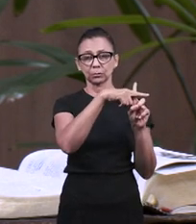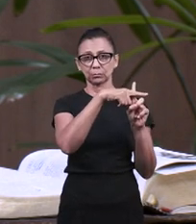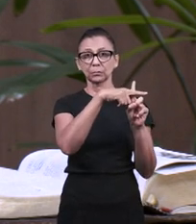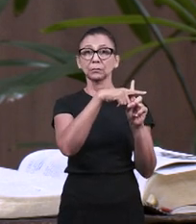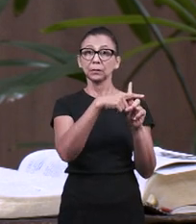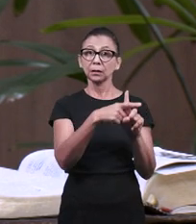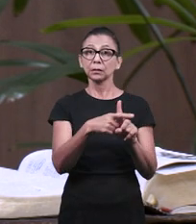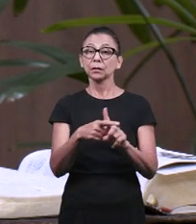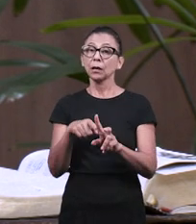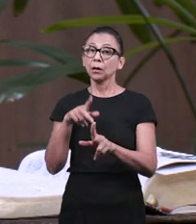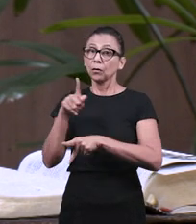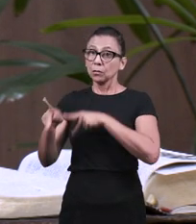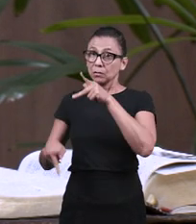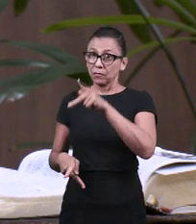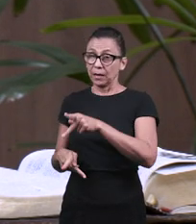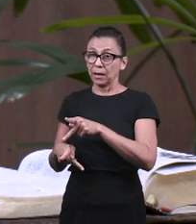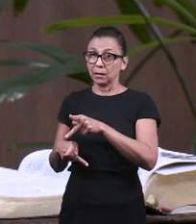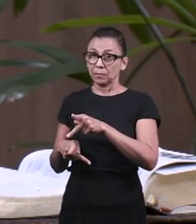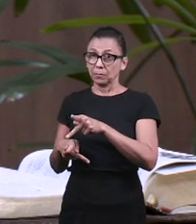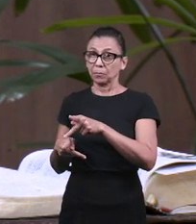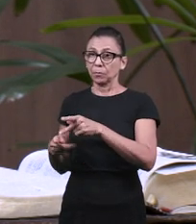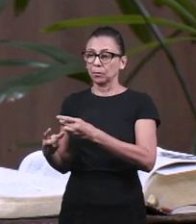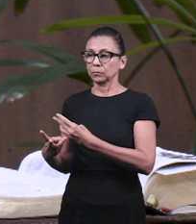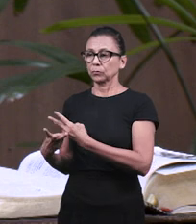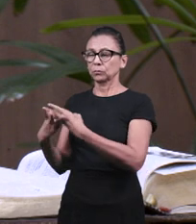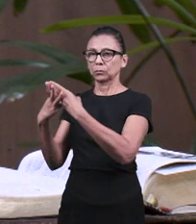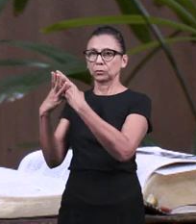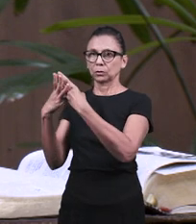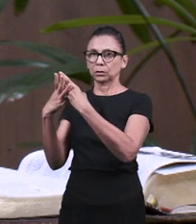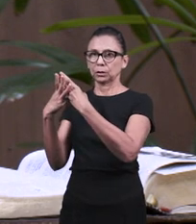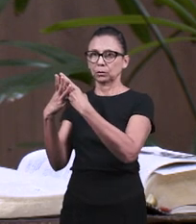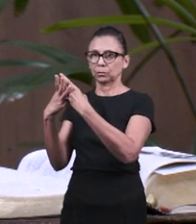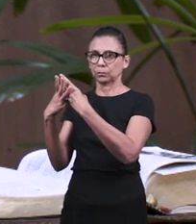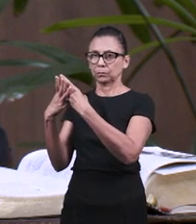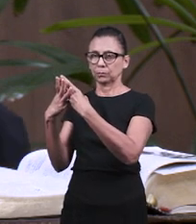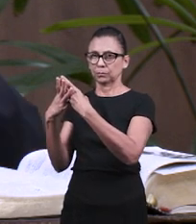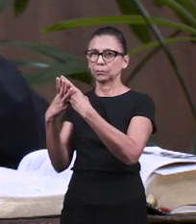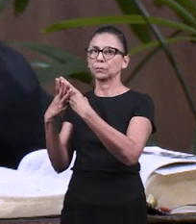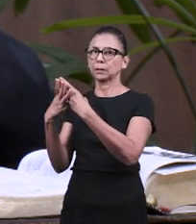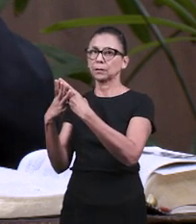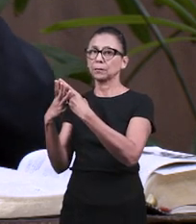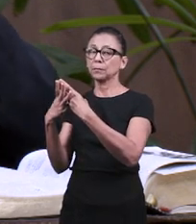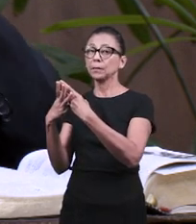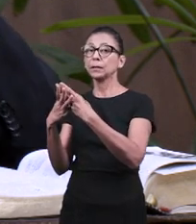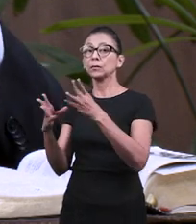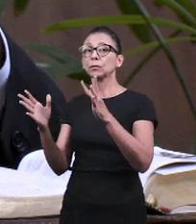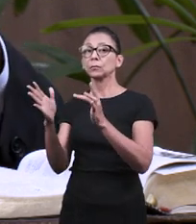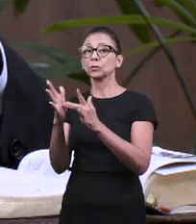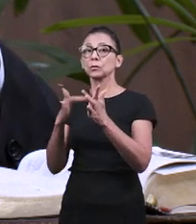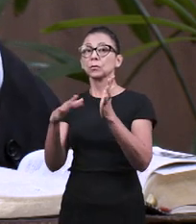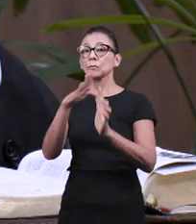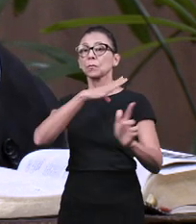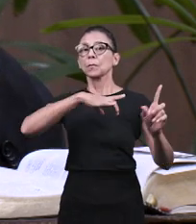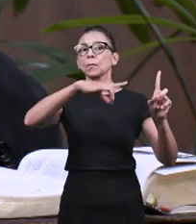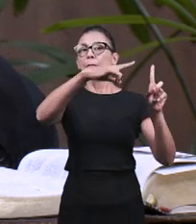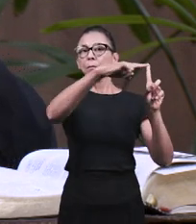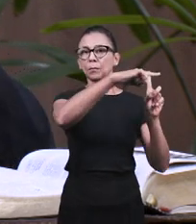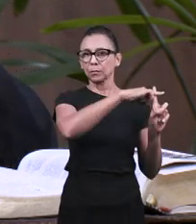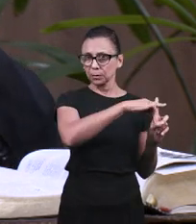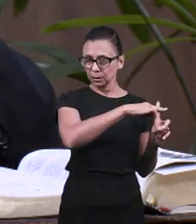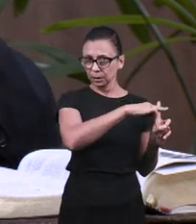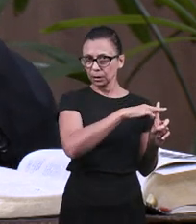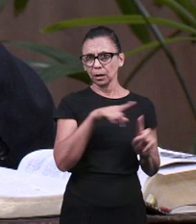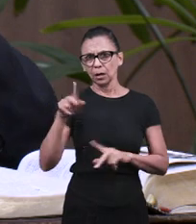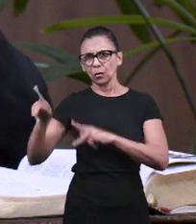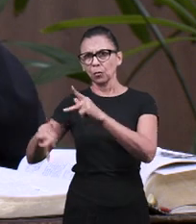eram os judeus. Quando Jesus morreu na cruz, a palavra começou sendo pregada pelos próprios judeus,